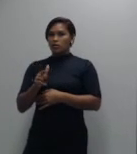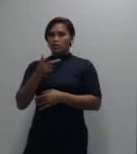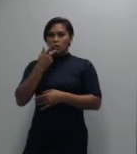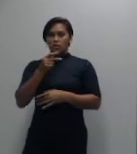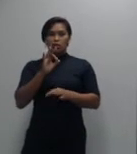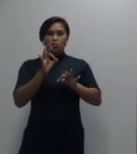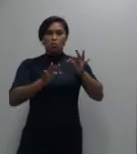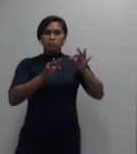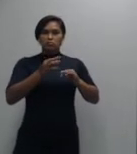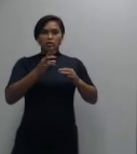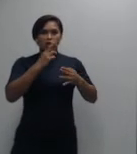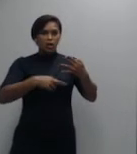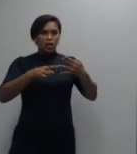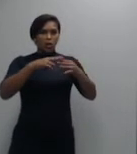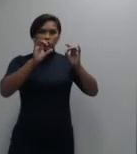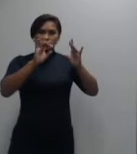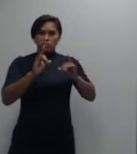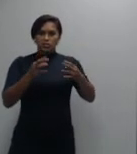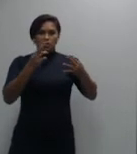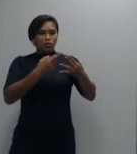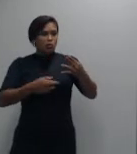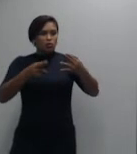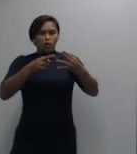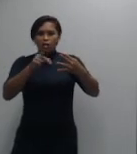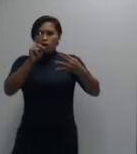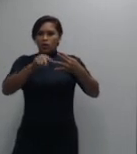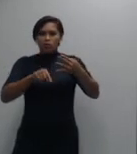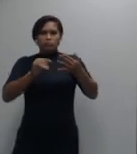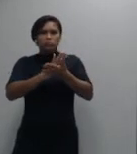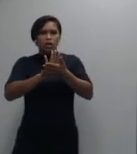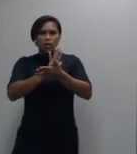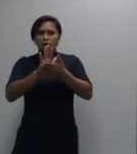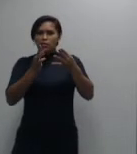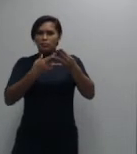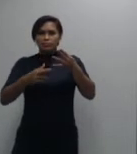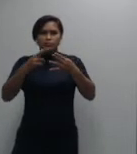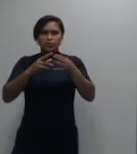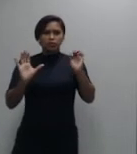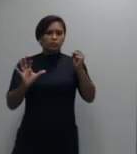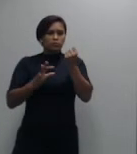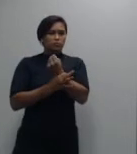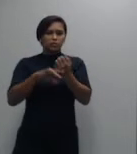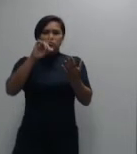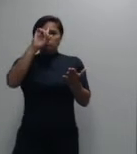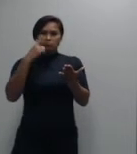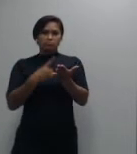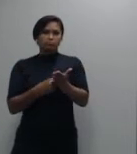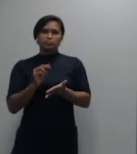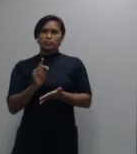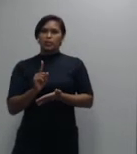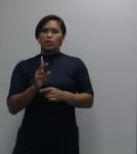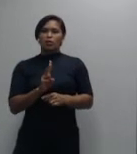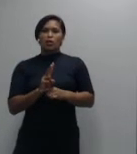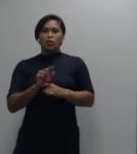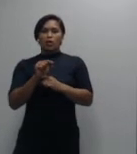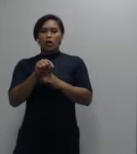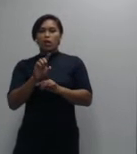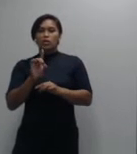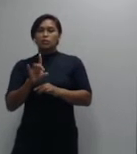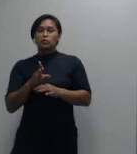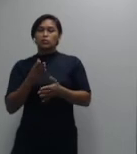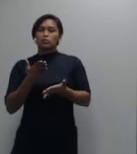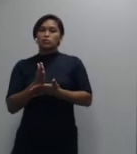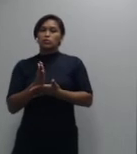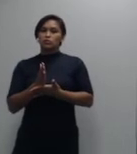de recurso especial não é recurso para julgamento de recurso em mandado de segurança e a pena